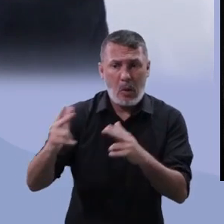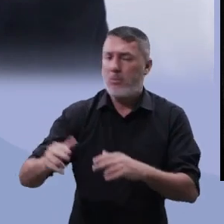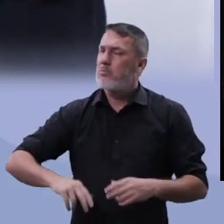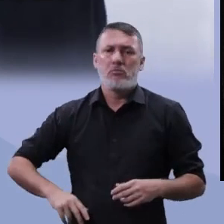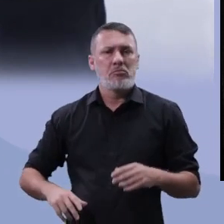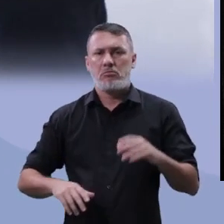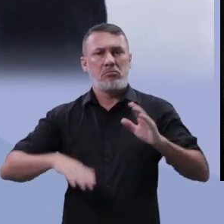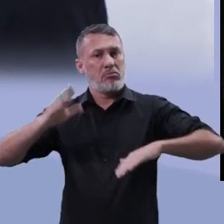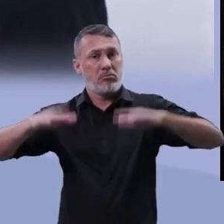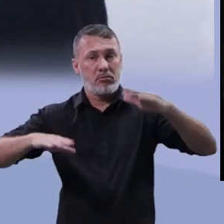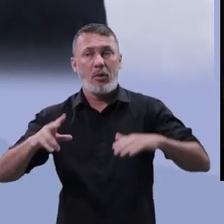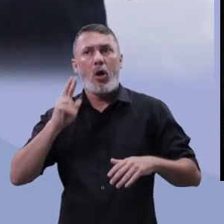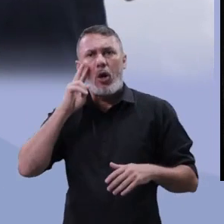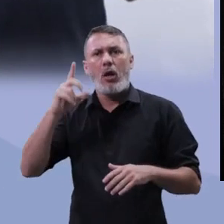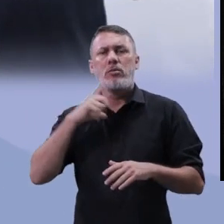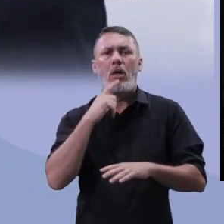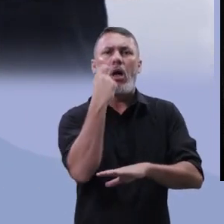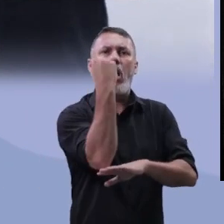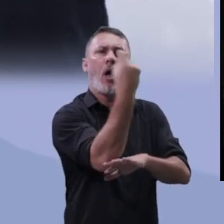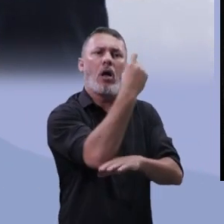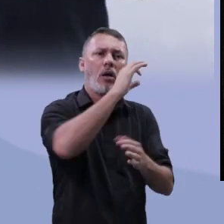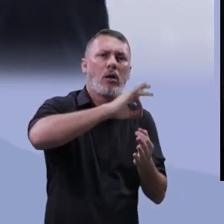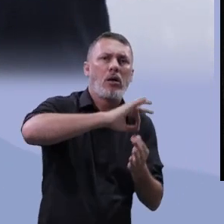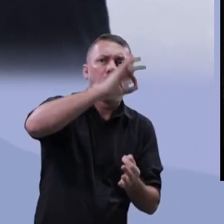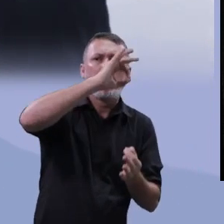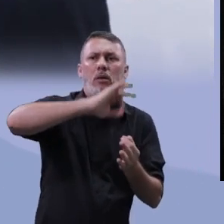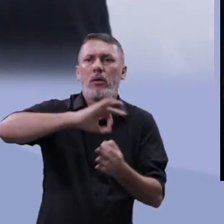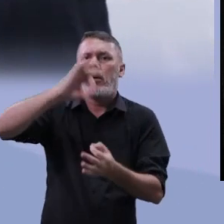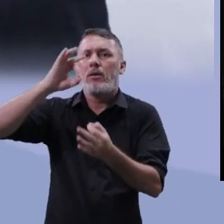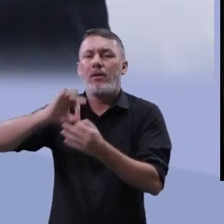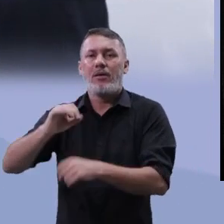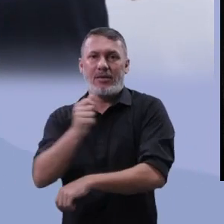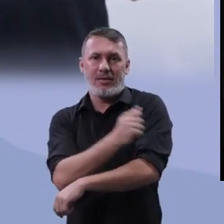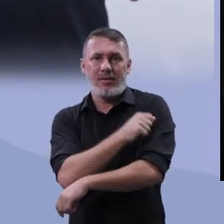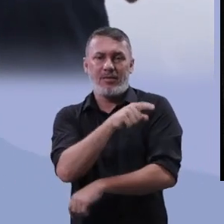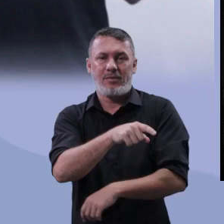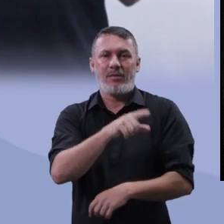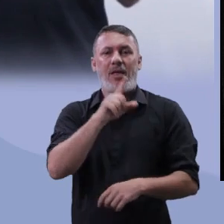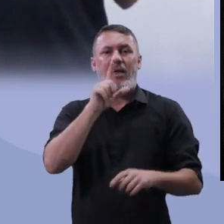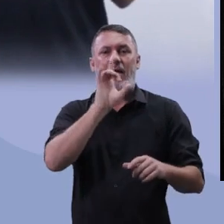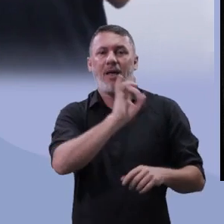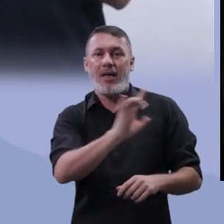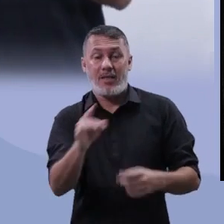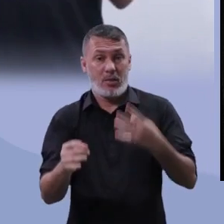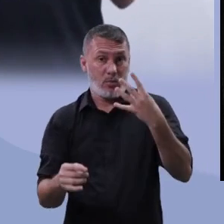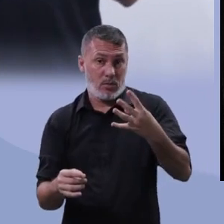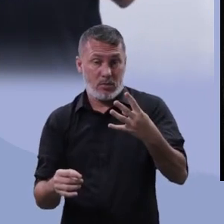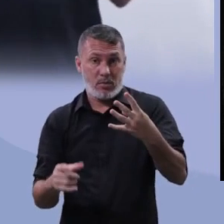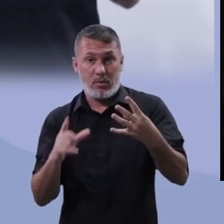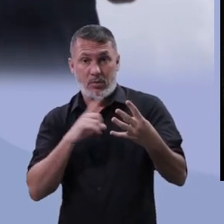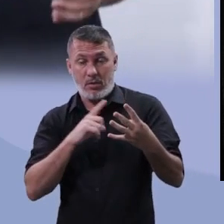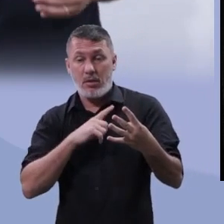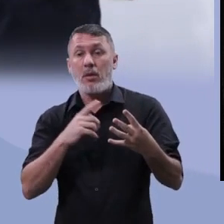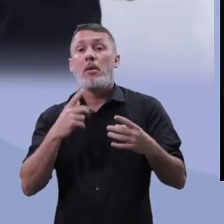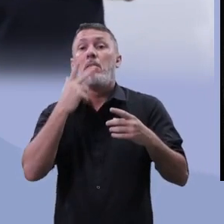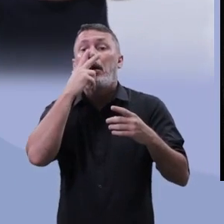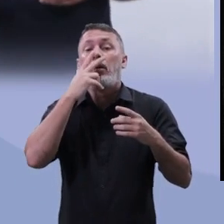nenhum outro colega da sala. Segundo essas informações, argumentos que os alunos PJFM